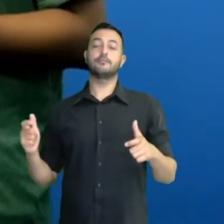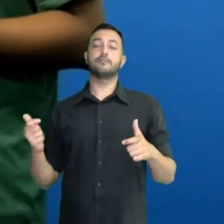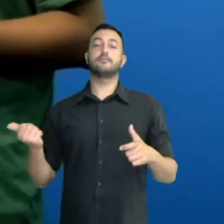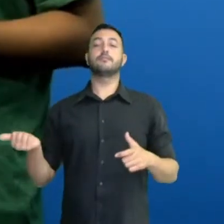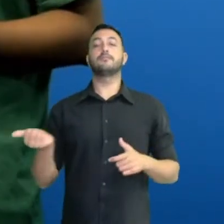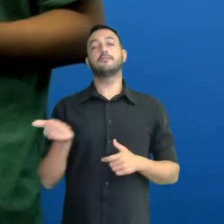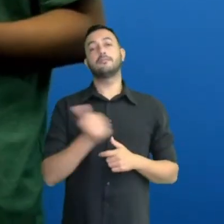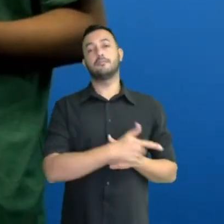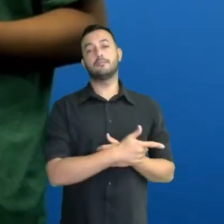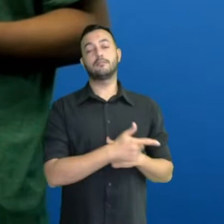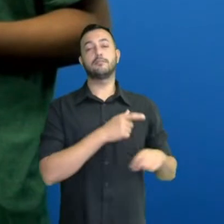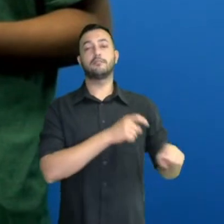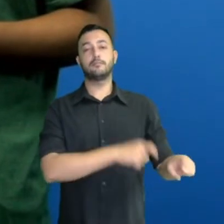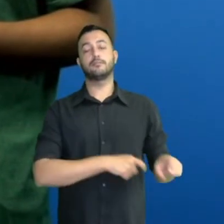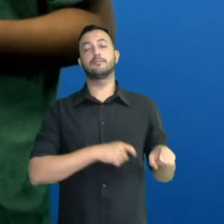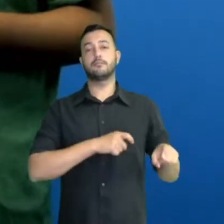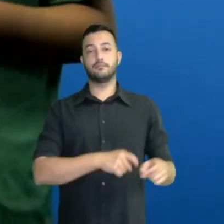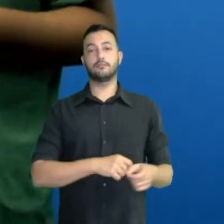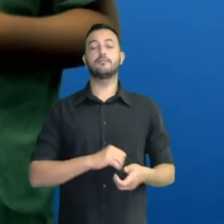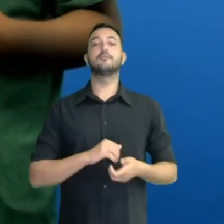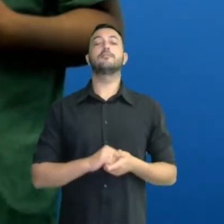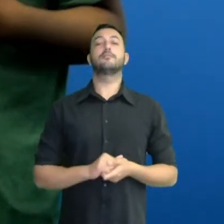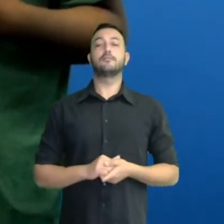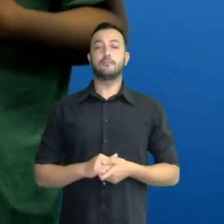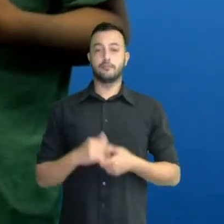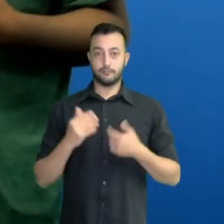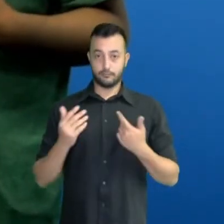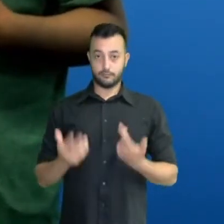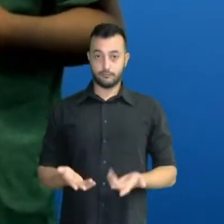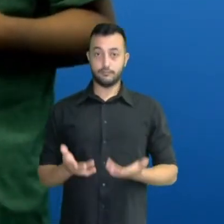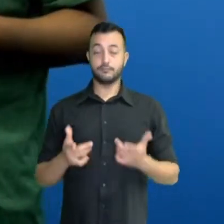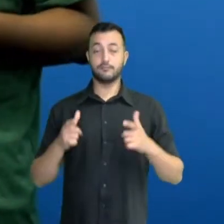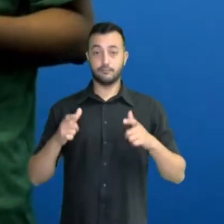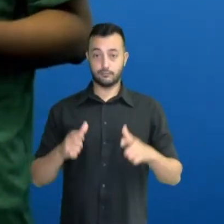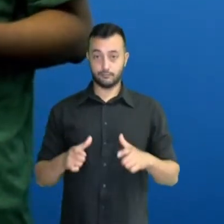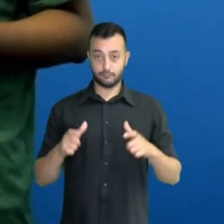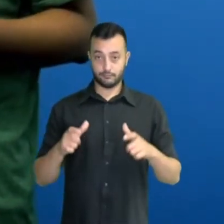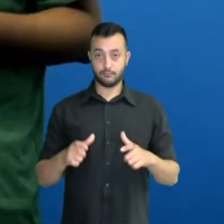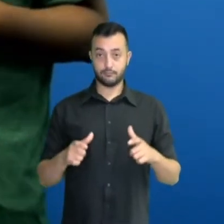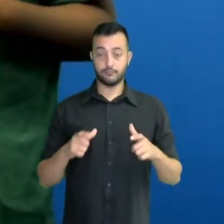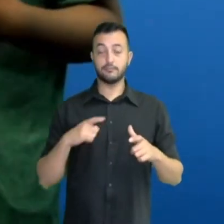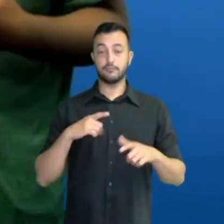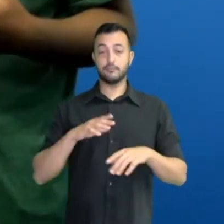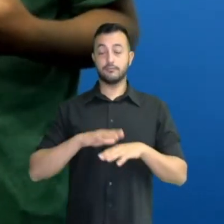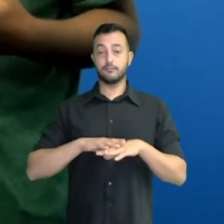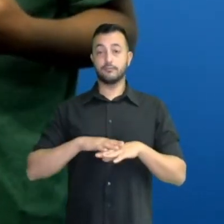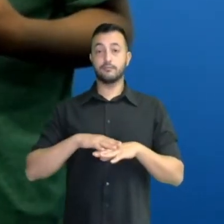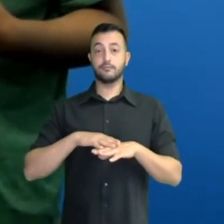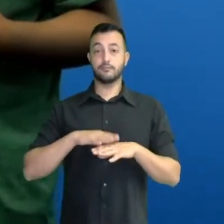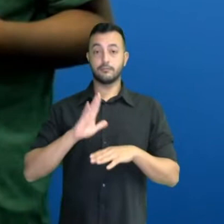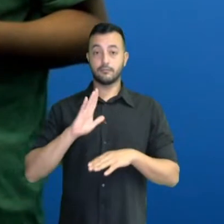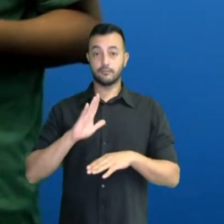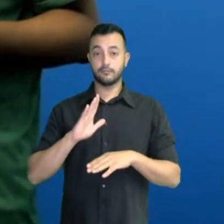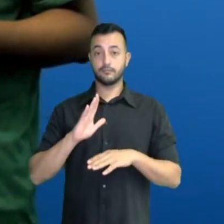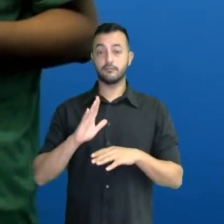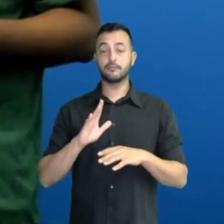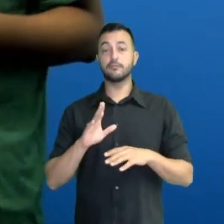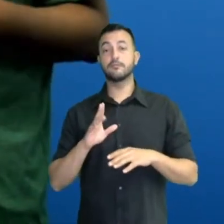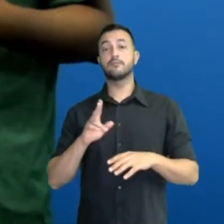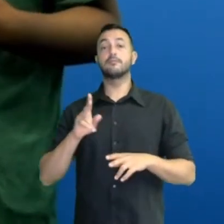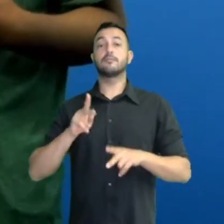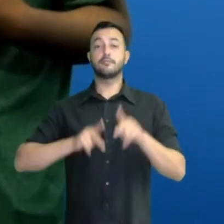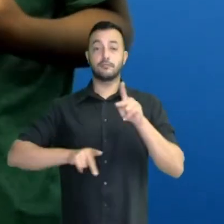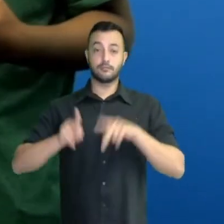em relação à população rural. E quando uma área ela tem a maior parte da